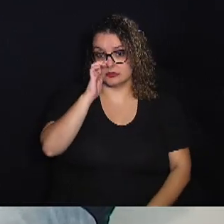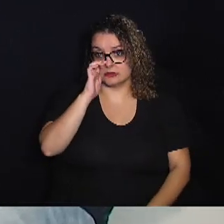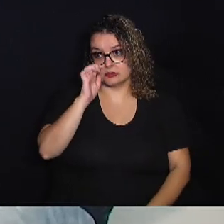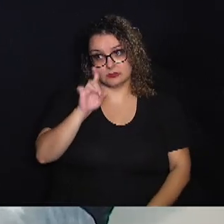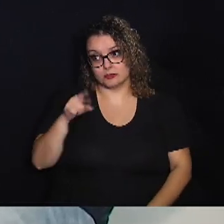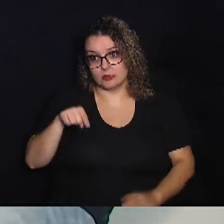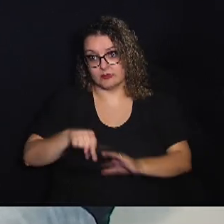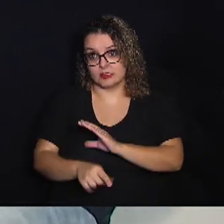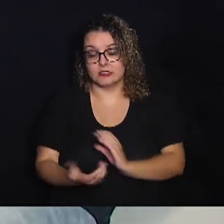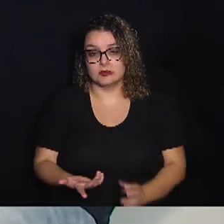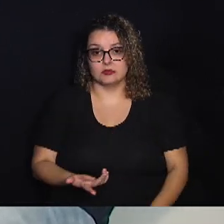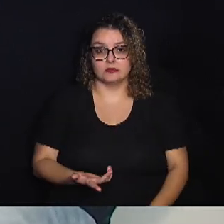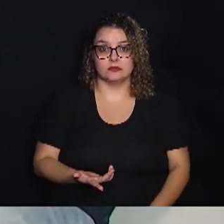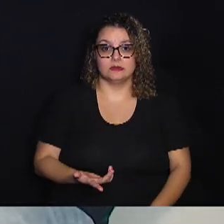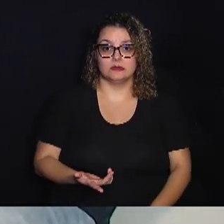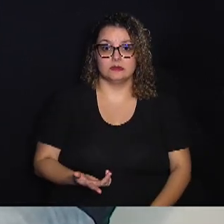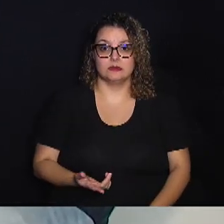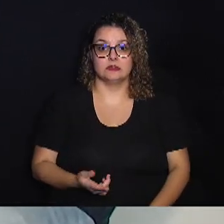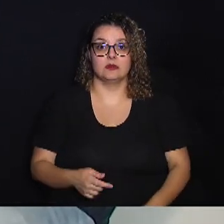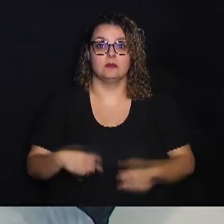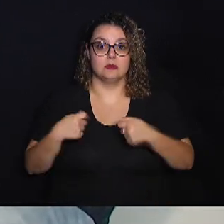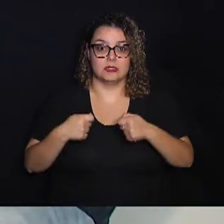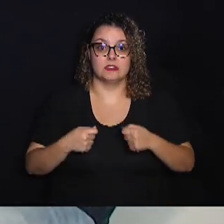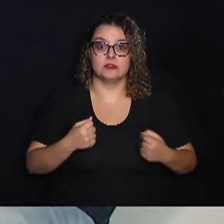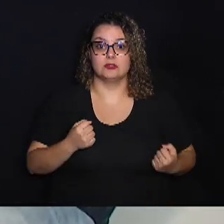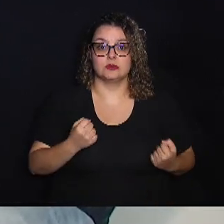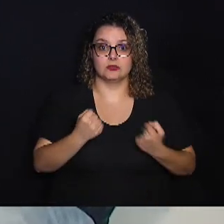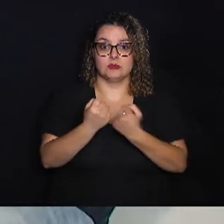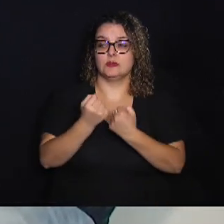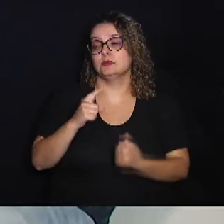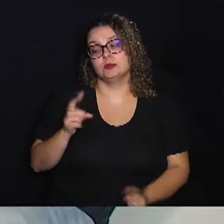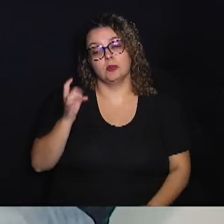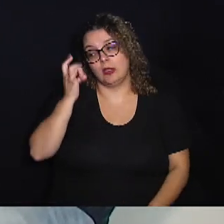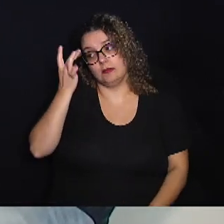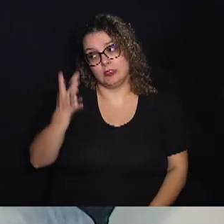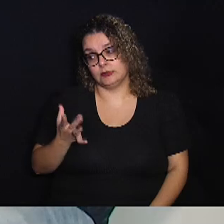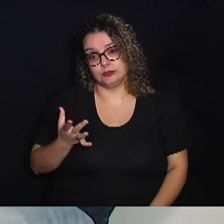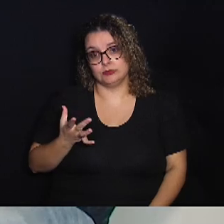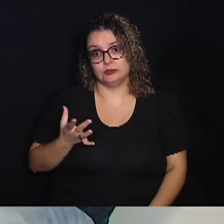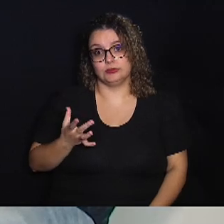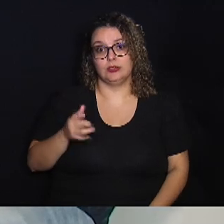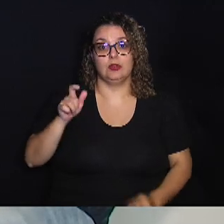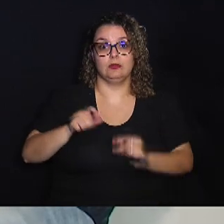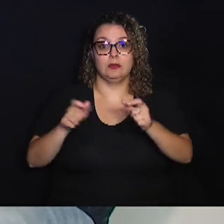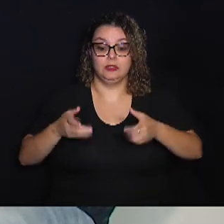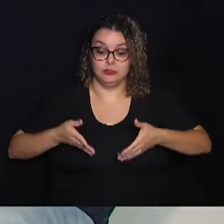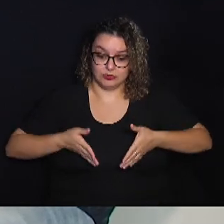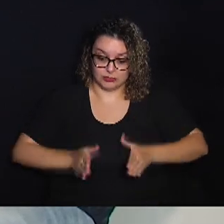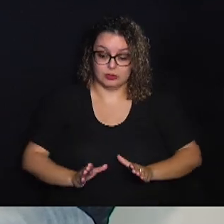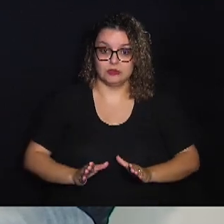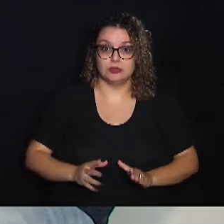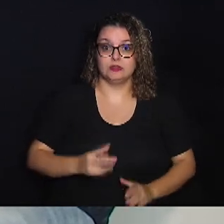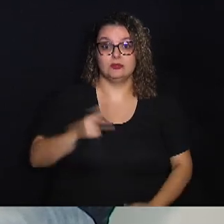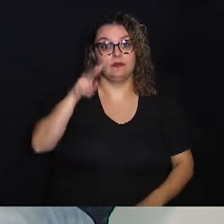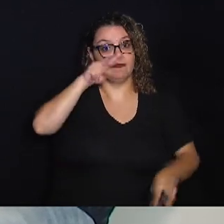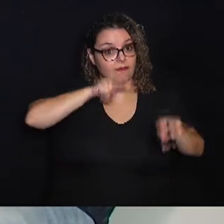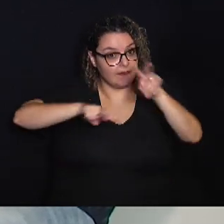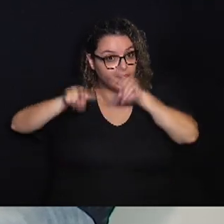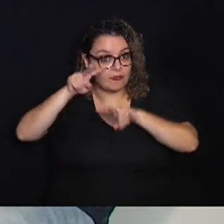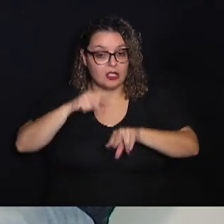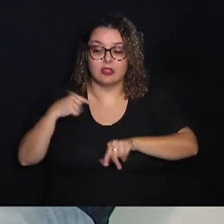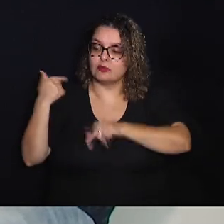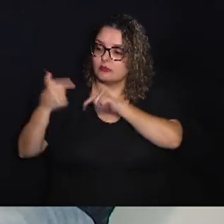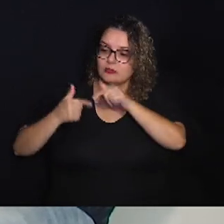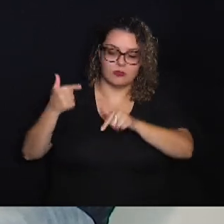avançam. Então a gente tem que estar dando esse suporte, porque não é fácil. A pessoa que já nasceu enxergando, trabalhou a